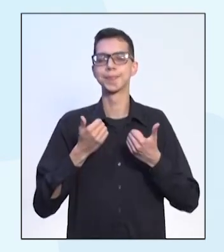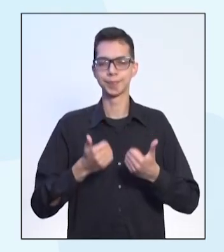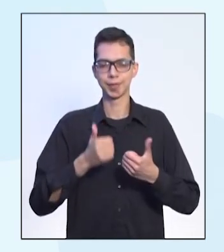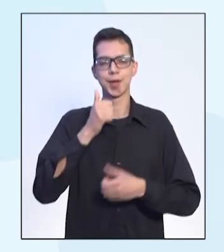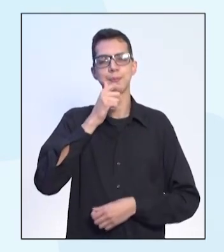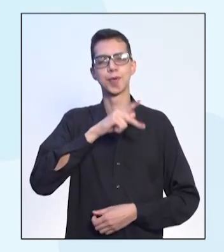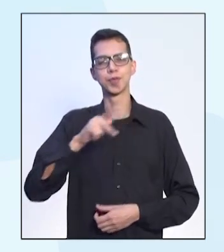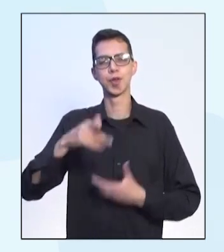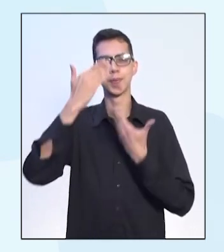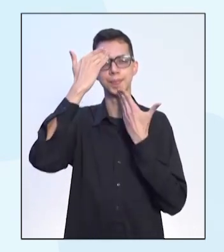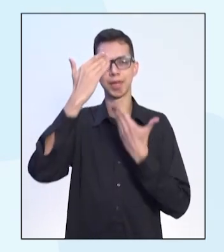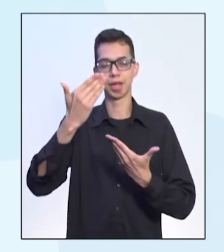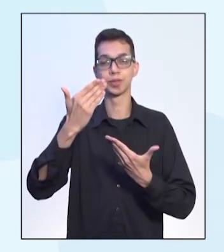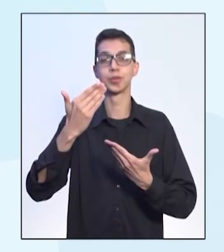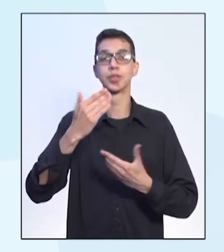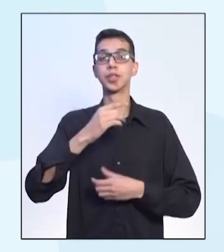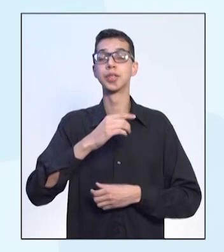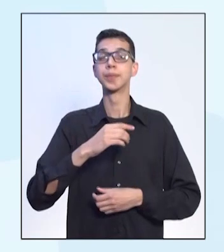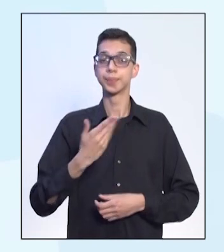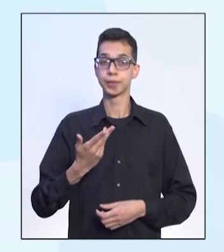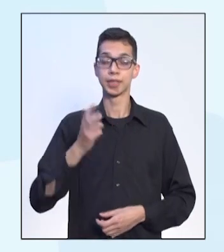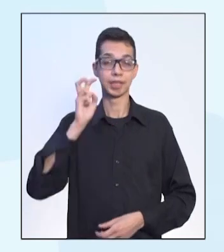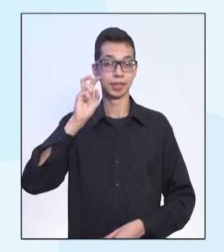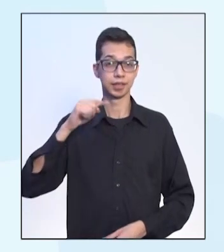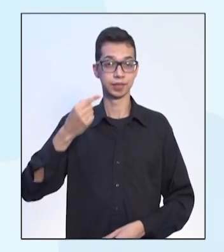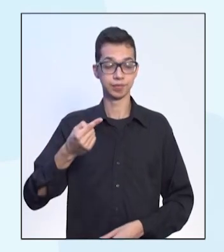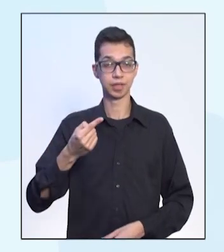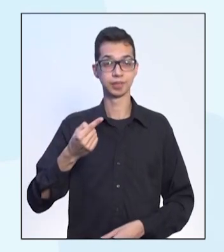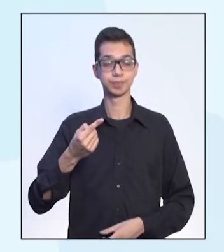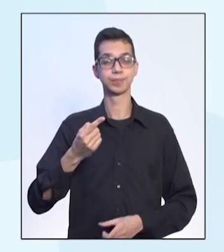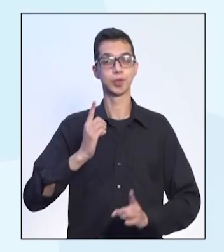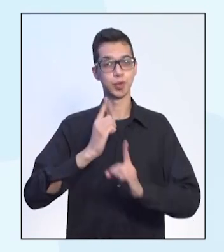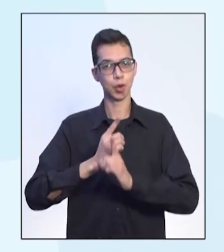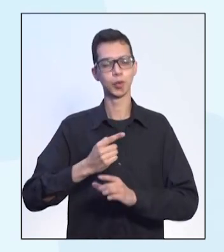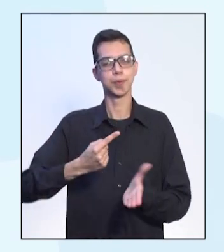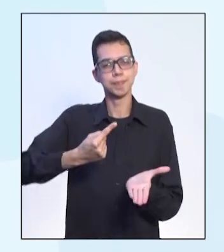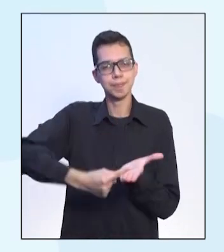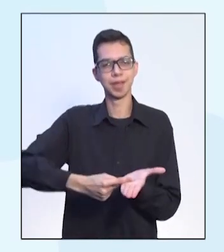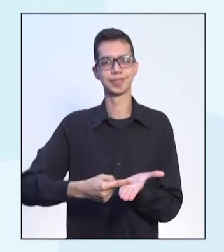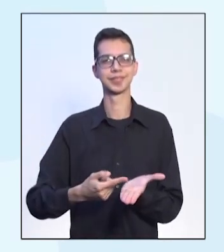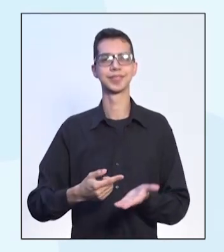próxima quinta-feira, eu, Marcone e vocês. Encontro marcado. Até lá.